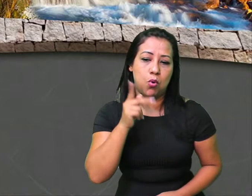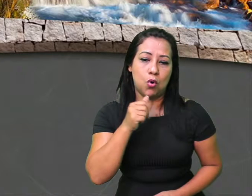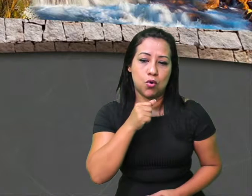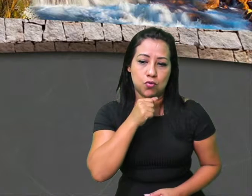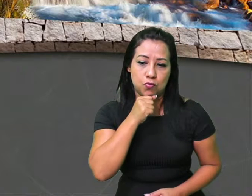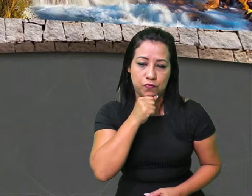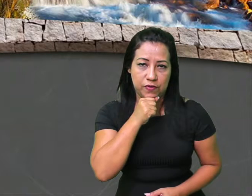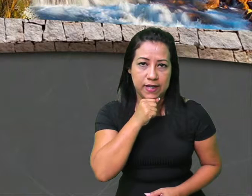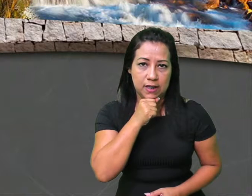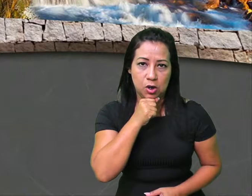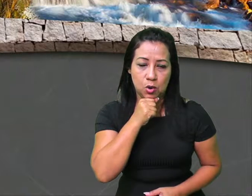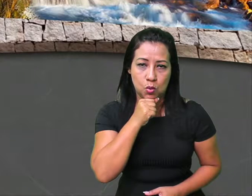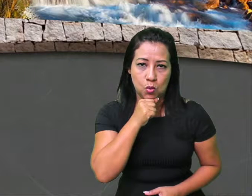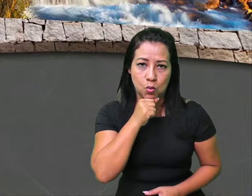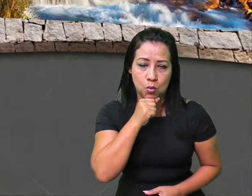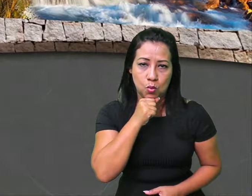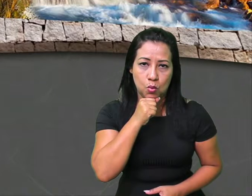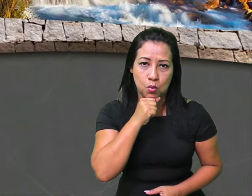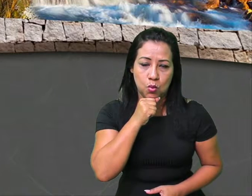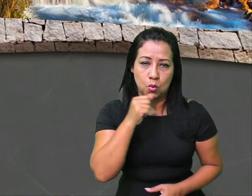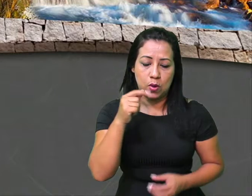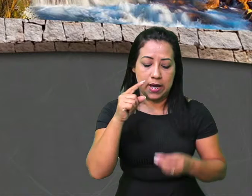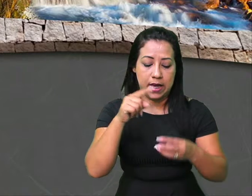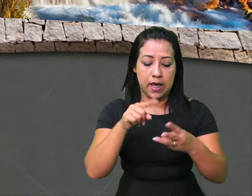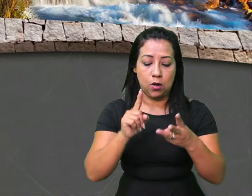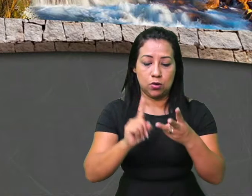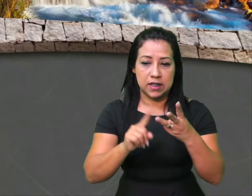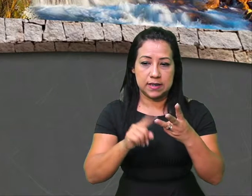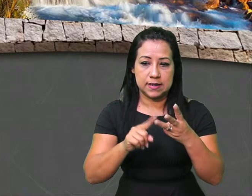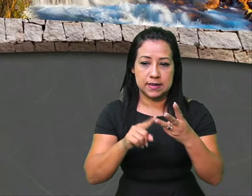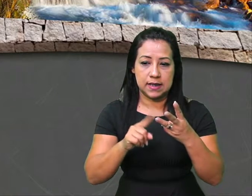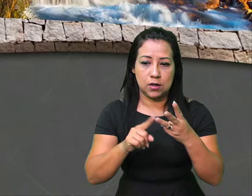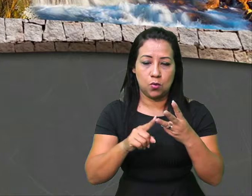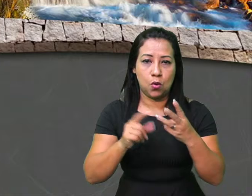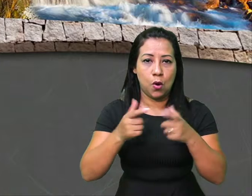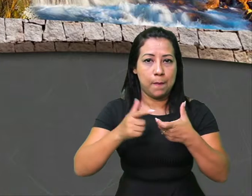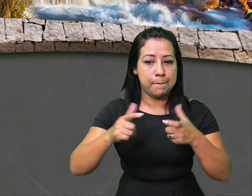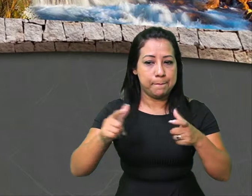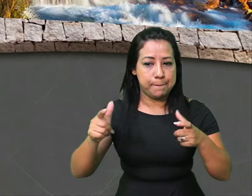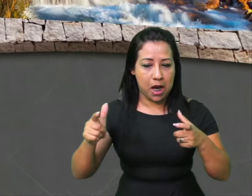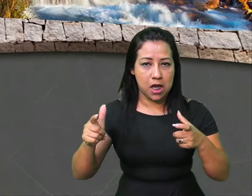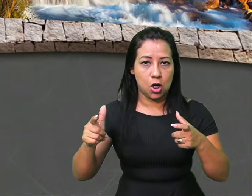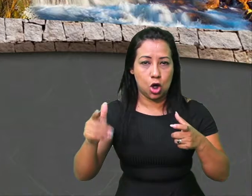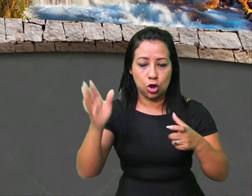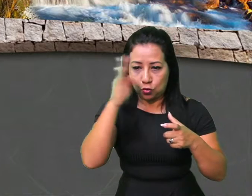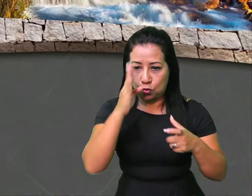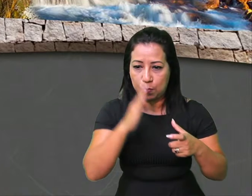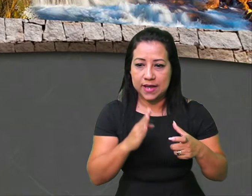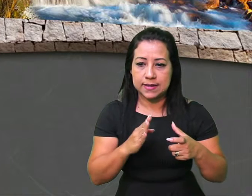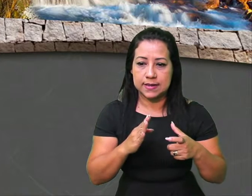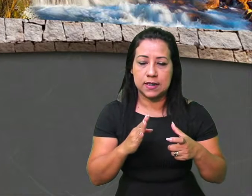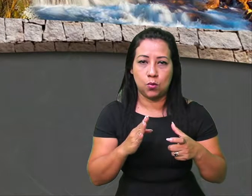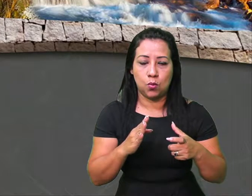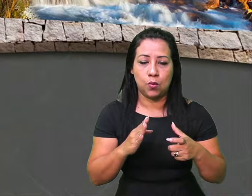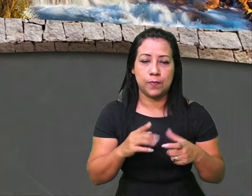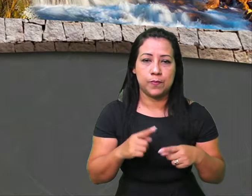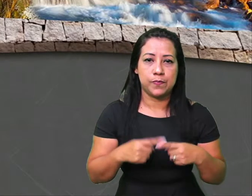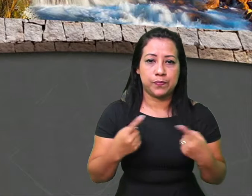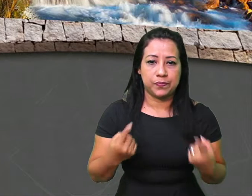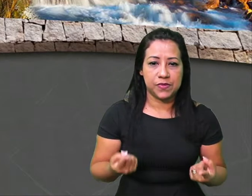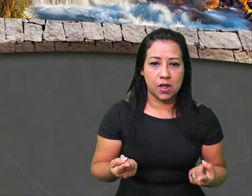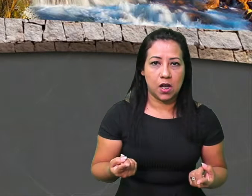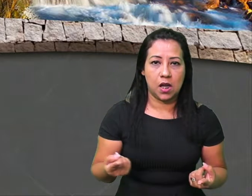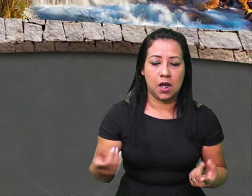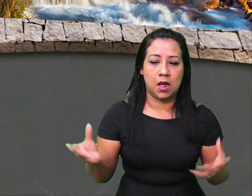do Brasil em área, eu sou um cidadão rural, mas eu não deixo de